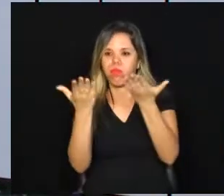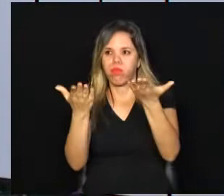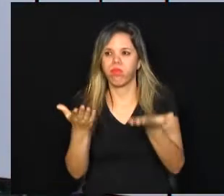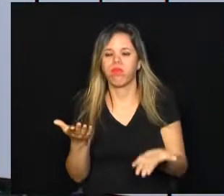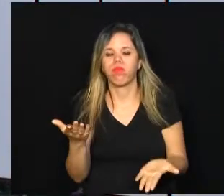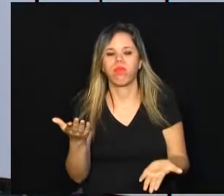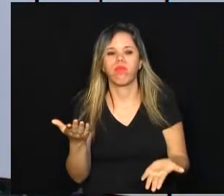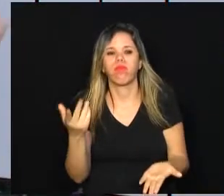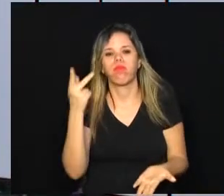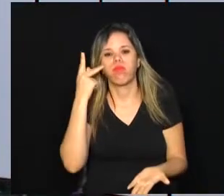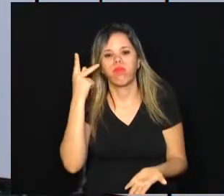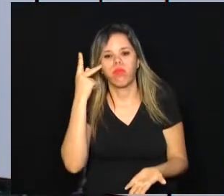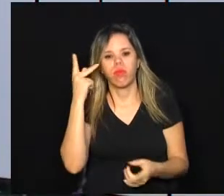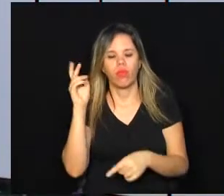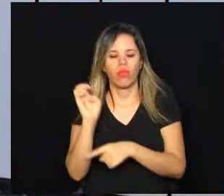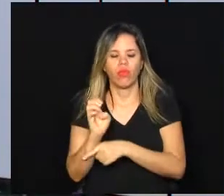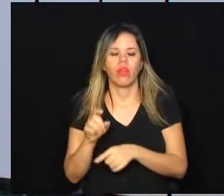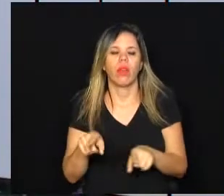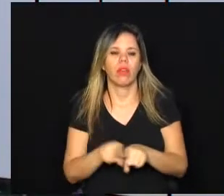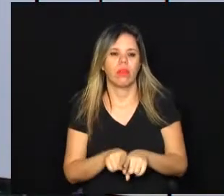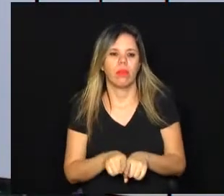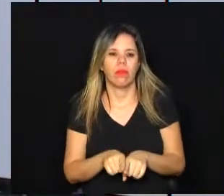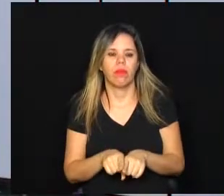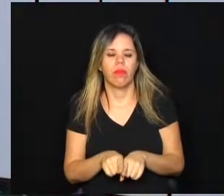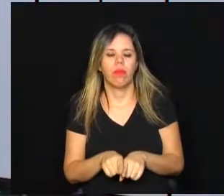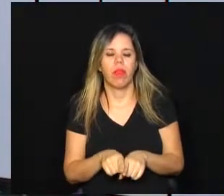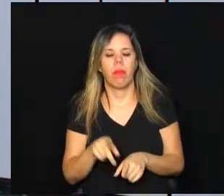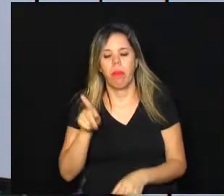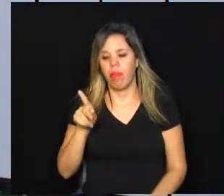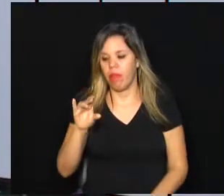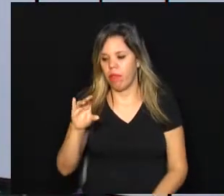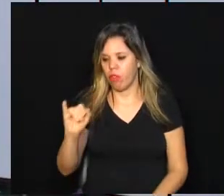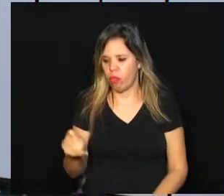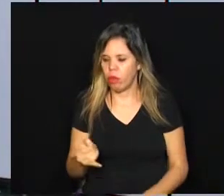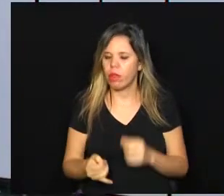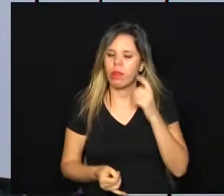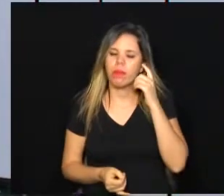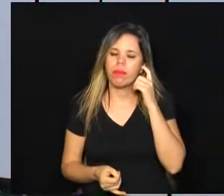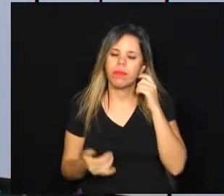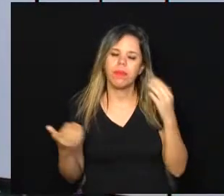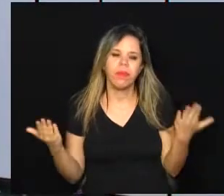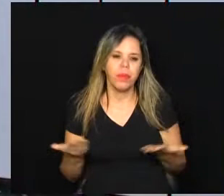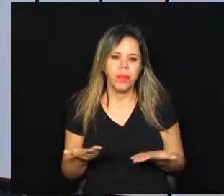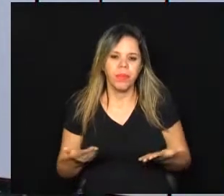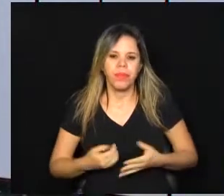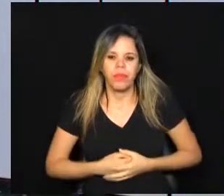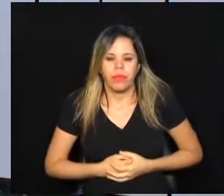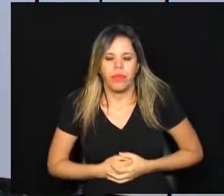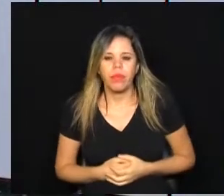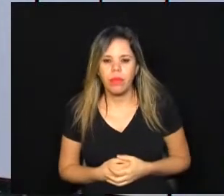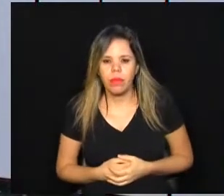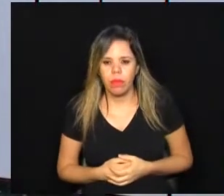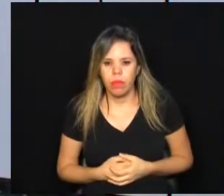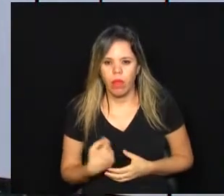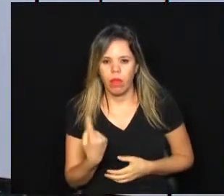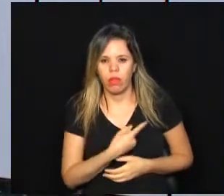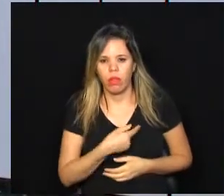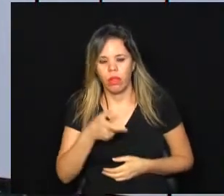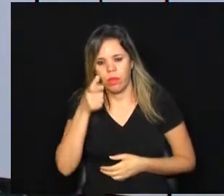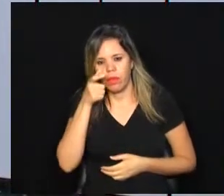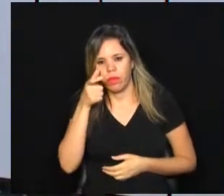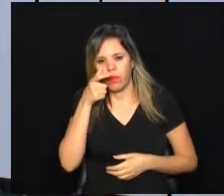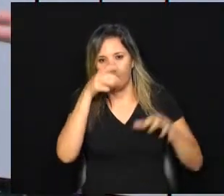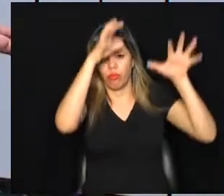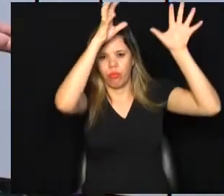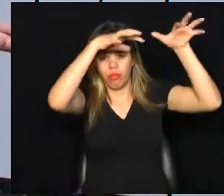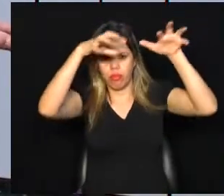São Paulo e os municípios aqui do PCJ. E hoje, apesar de muito que a gente viu chover,